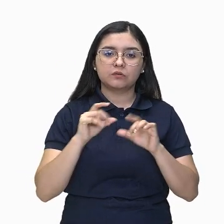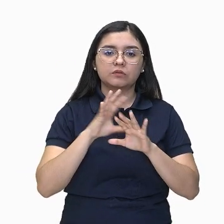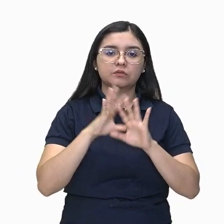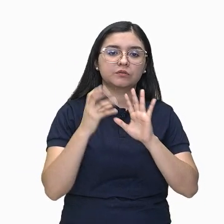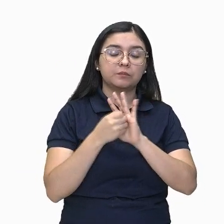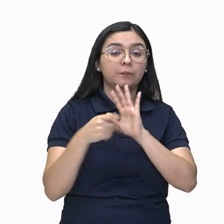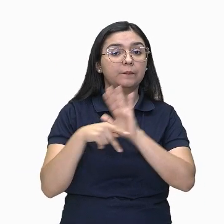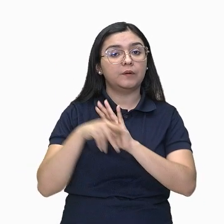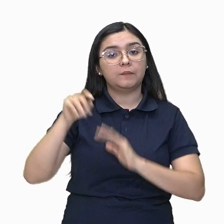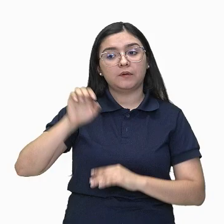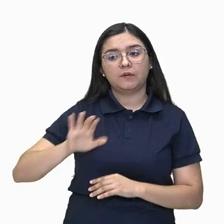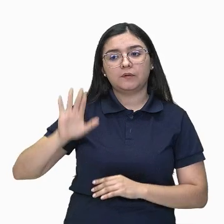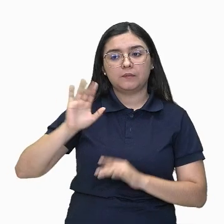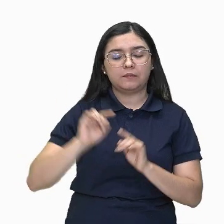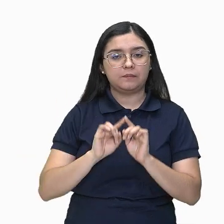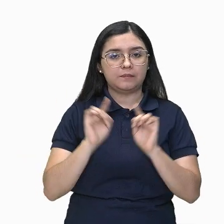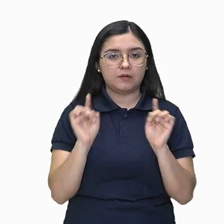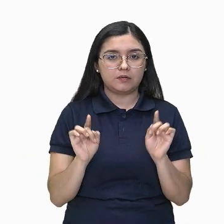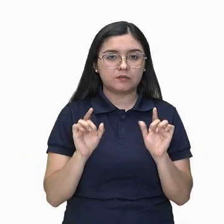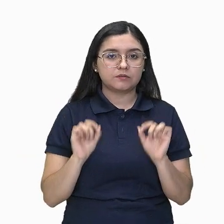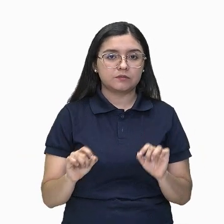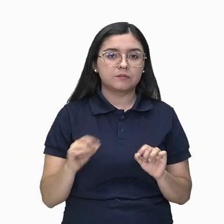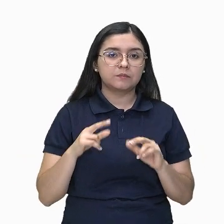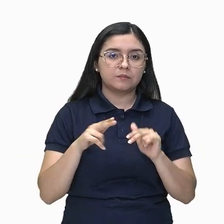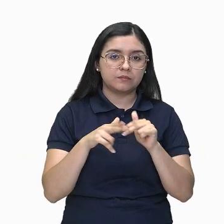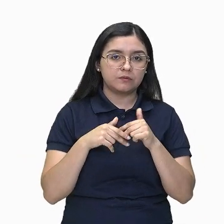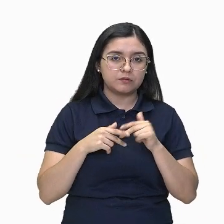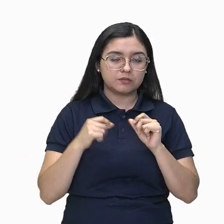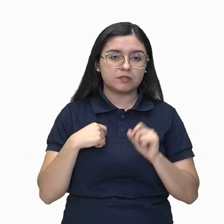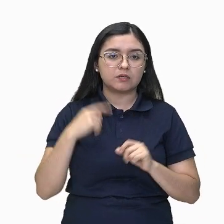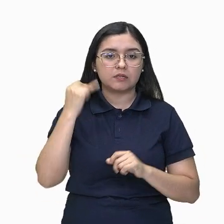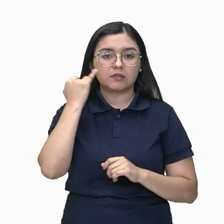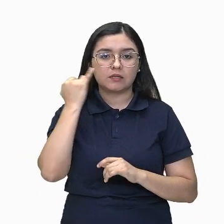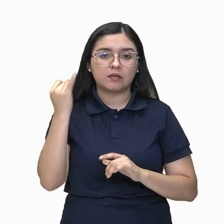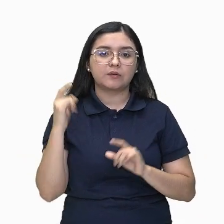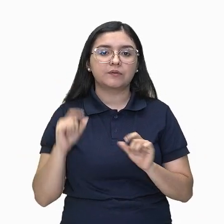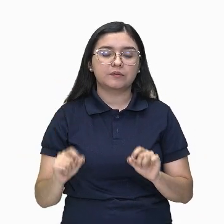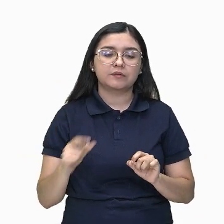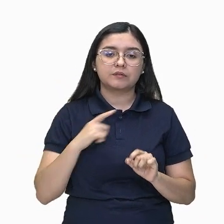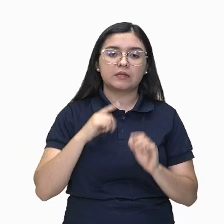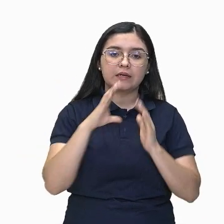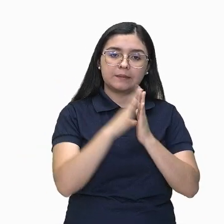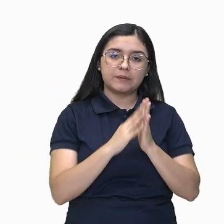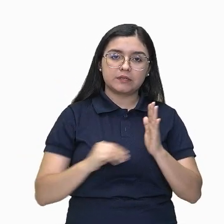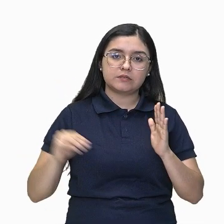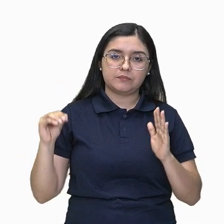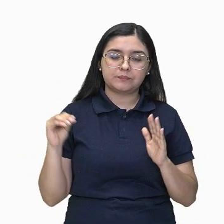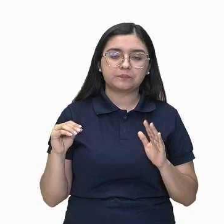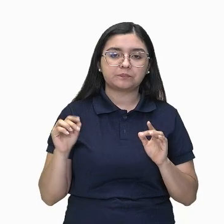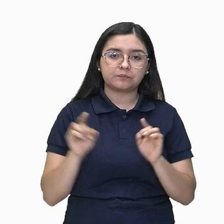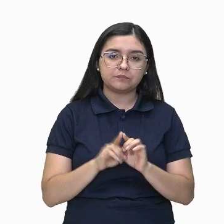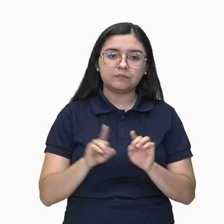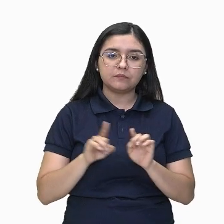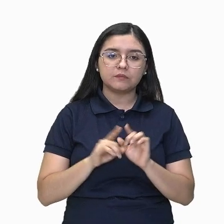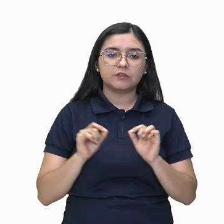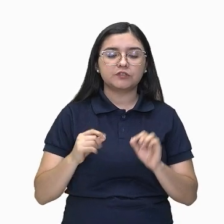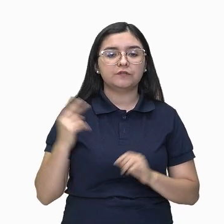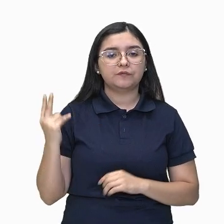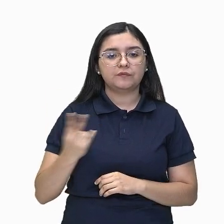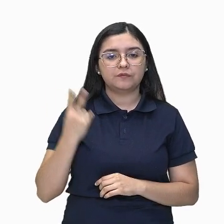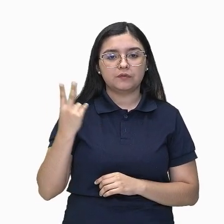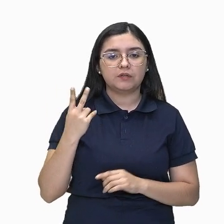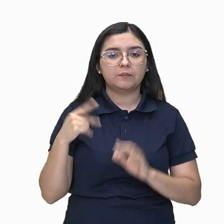símbolos europeus, mas por isso a gente traz essa ideia da imitação de